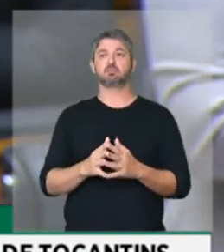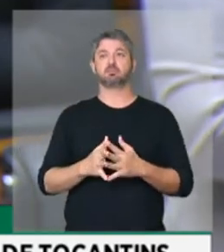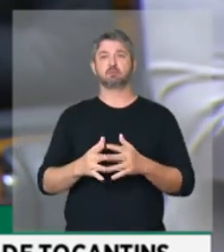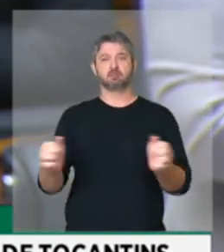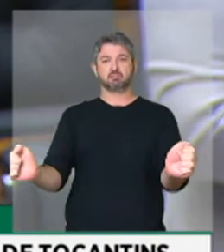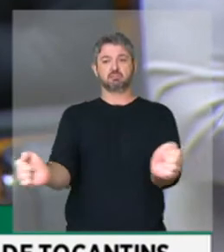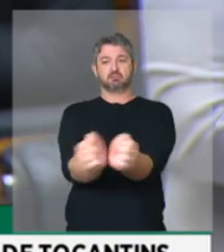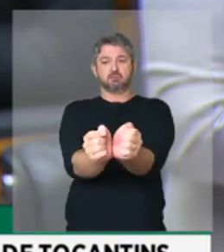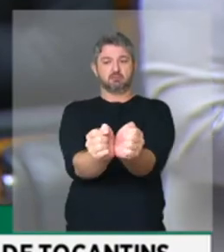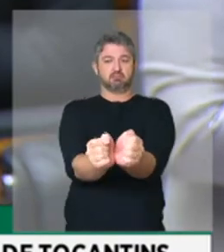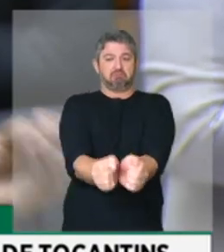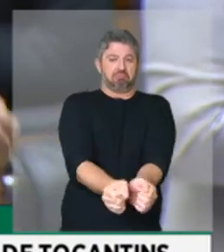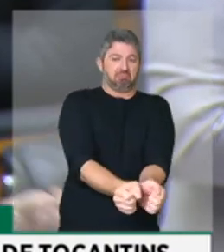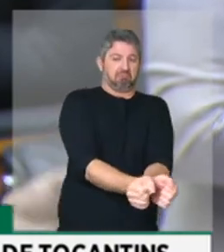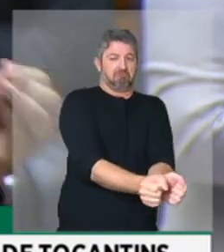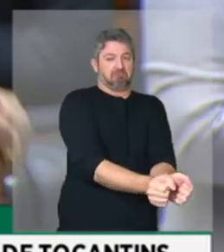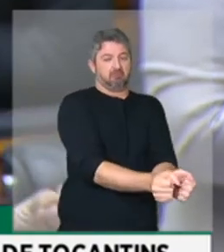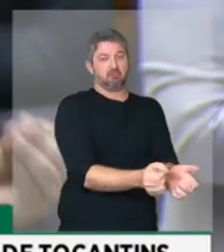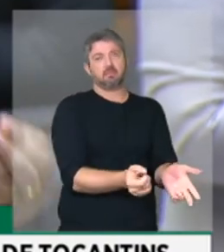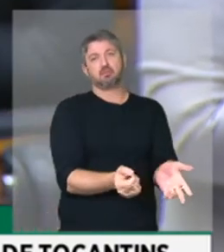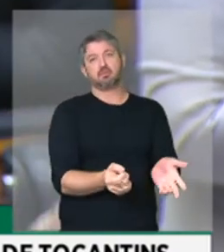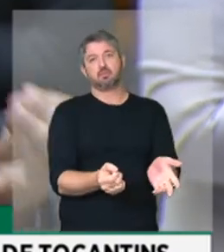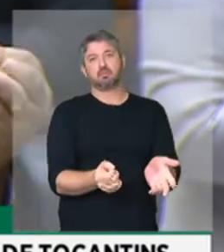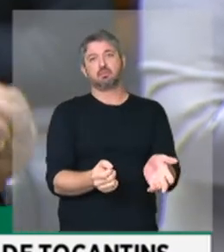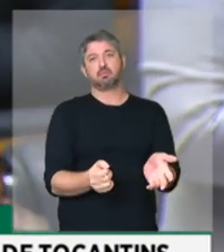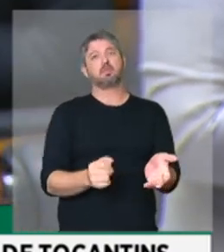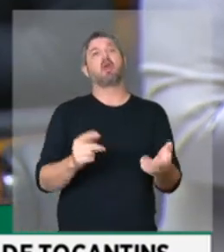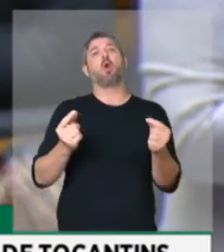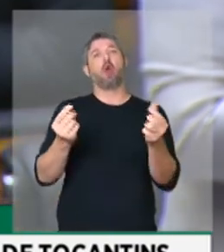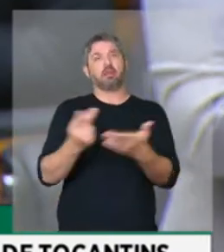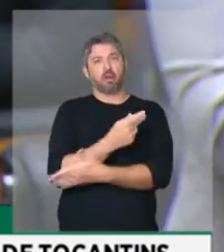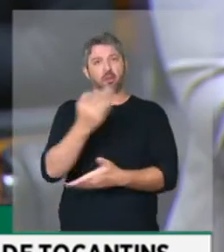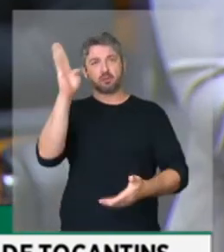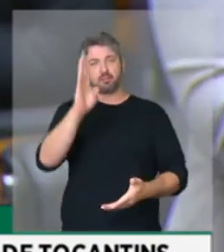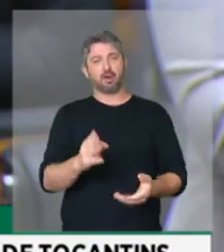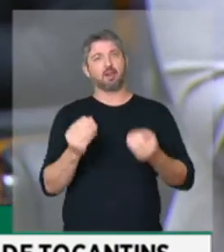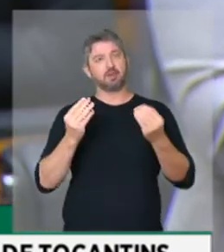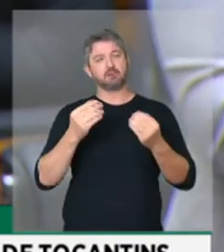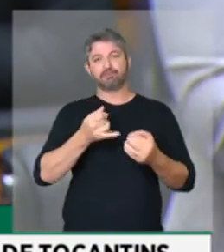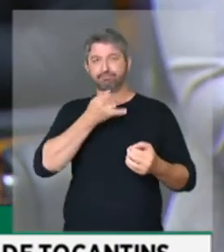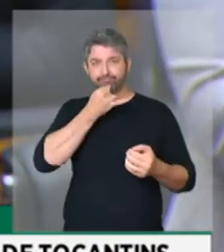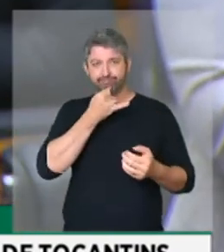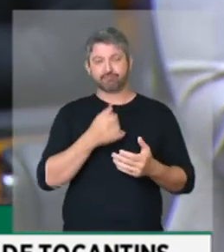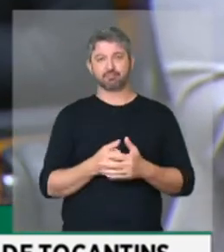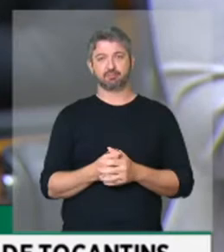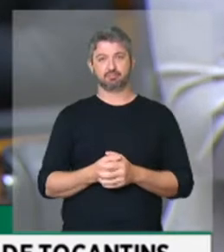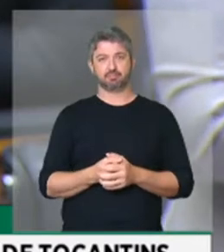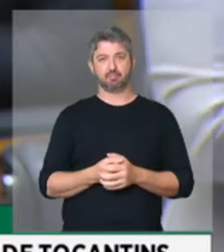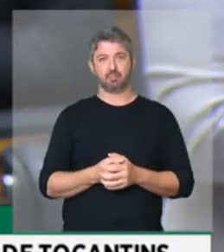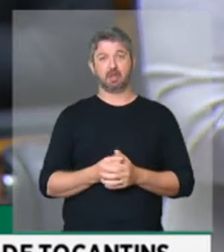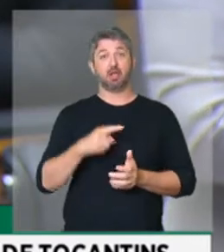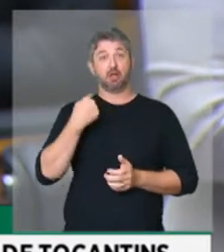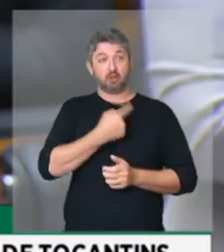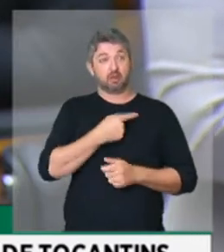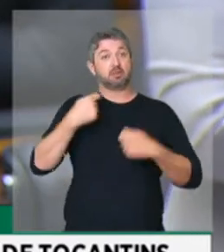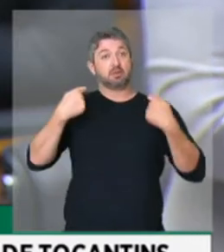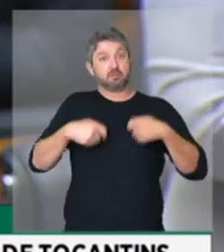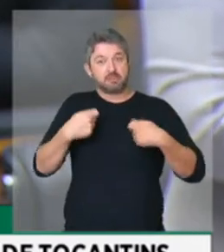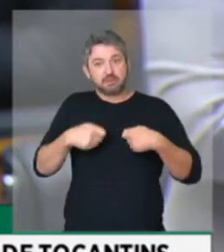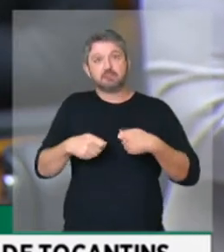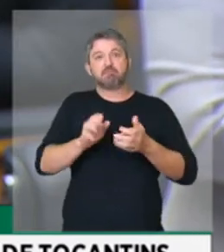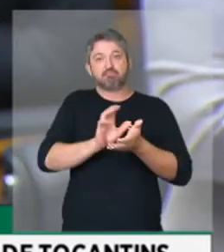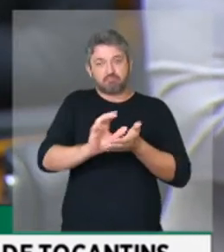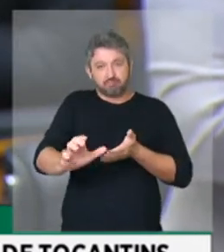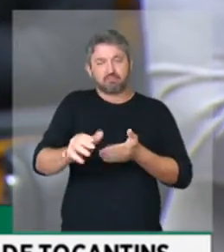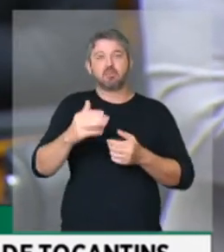algemada, olha só como é que está o nosso Brasil, infelizmente. Nós precisamos de investimentos